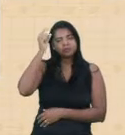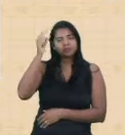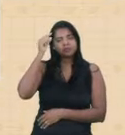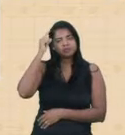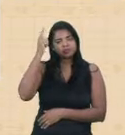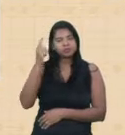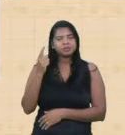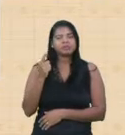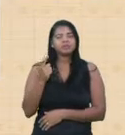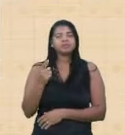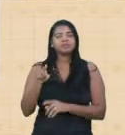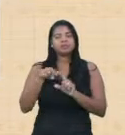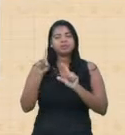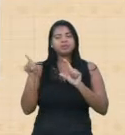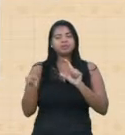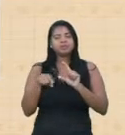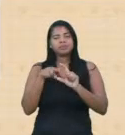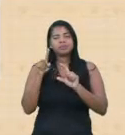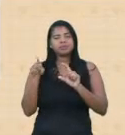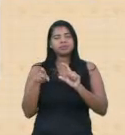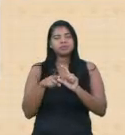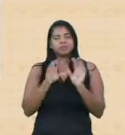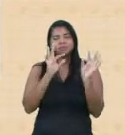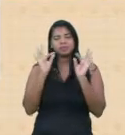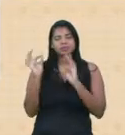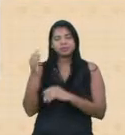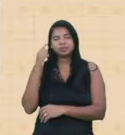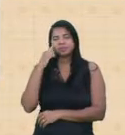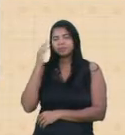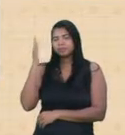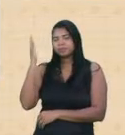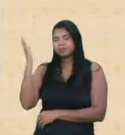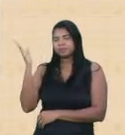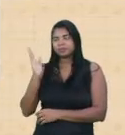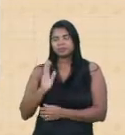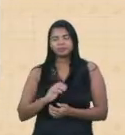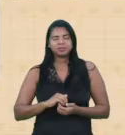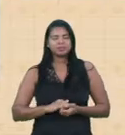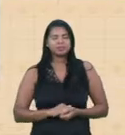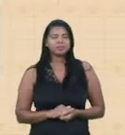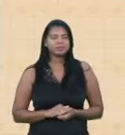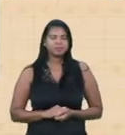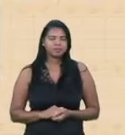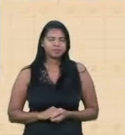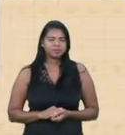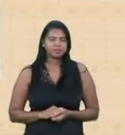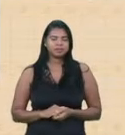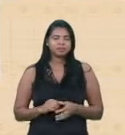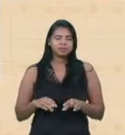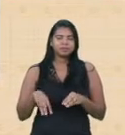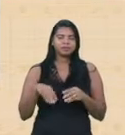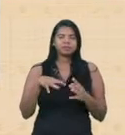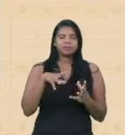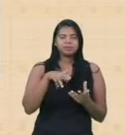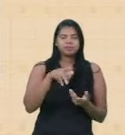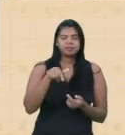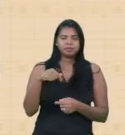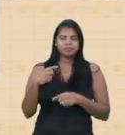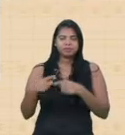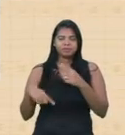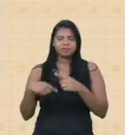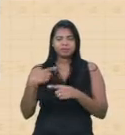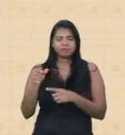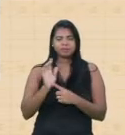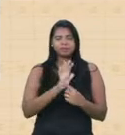movimento circular, como vocês estão vendo aí. Então, como vocês viram, a Terra ela vai gerar um